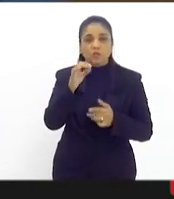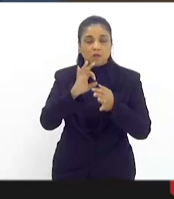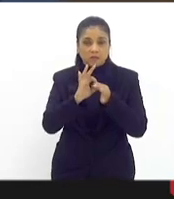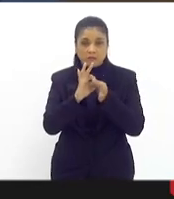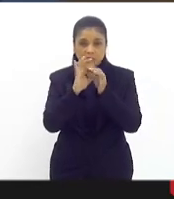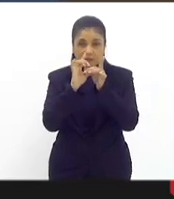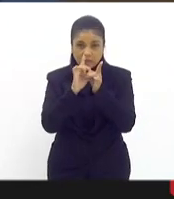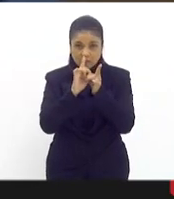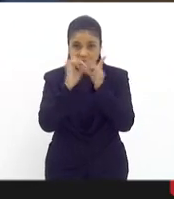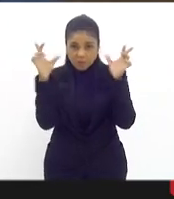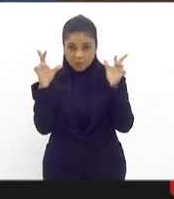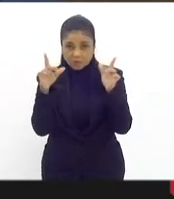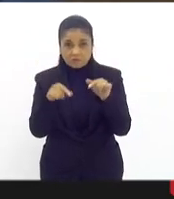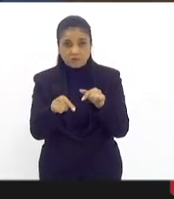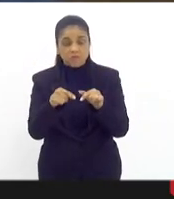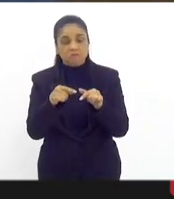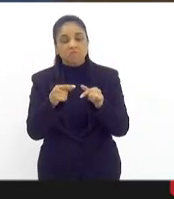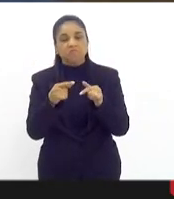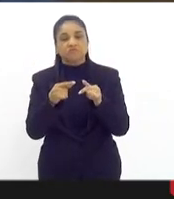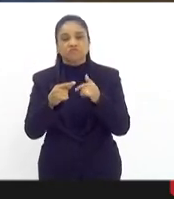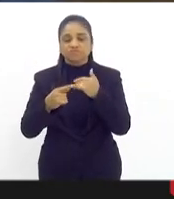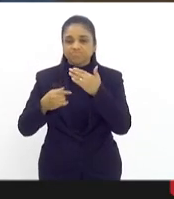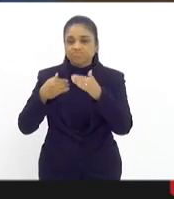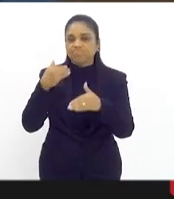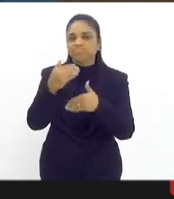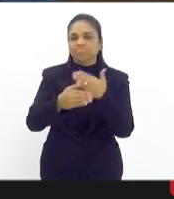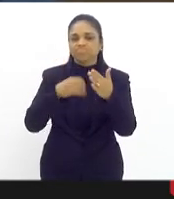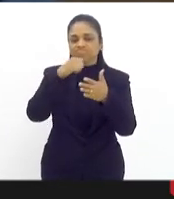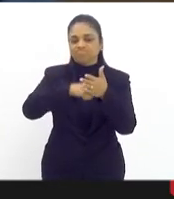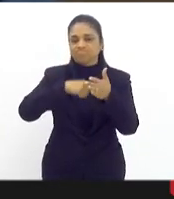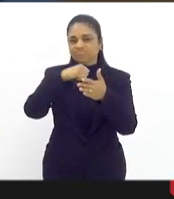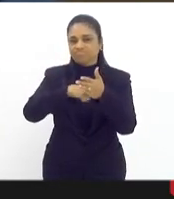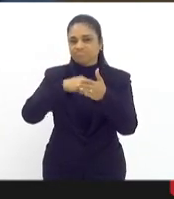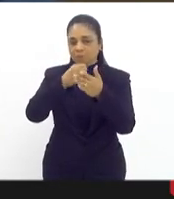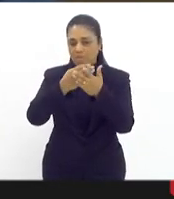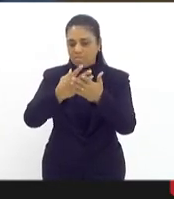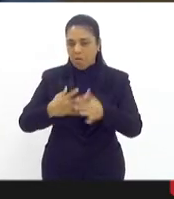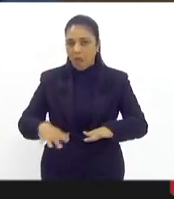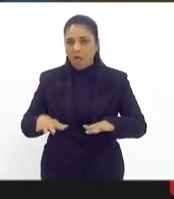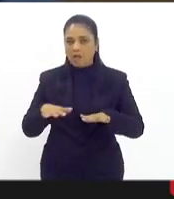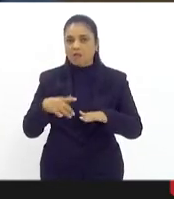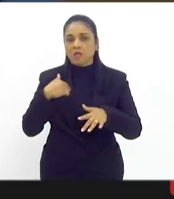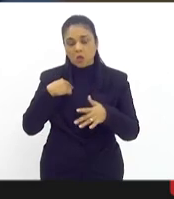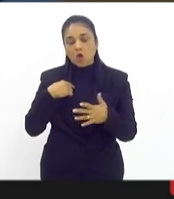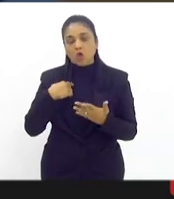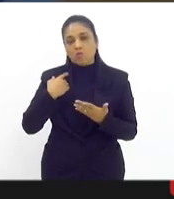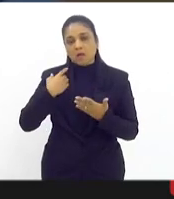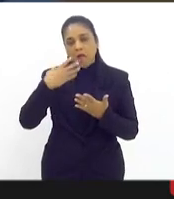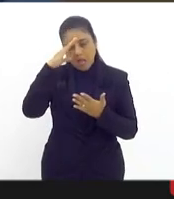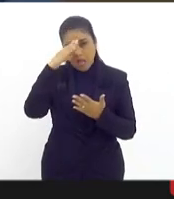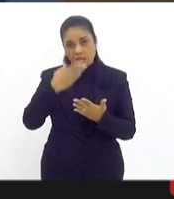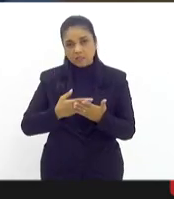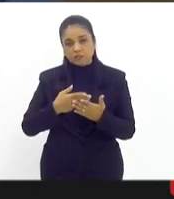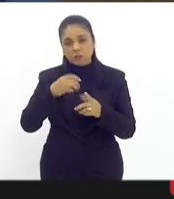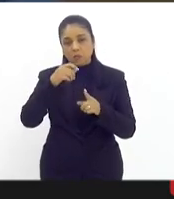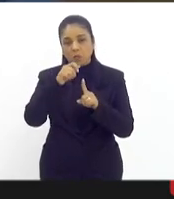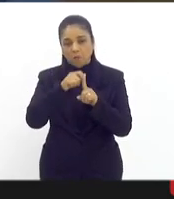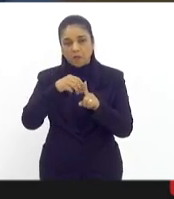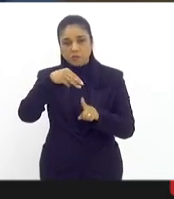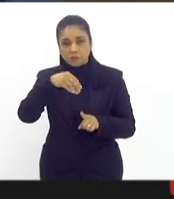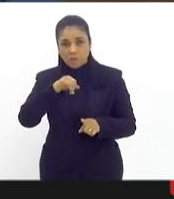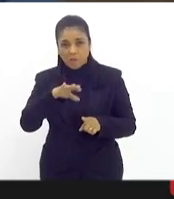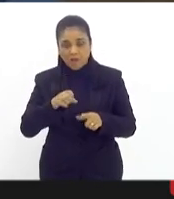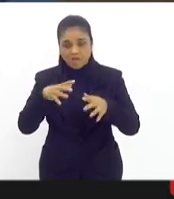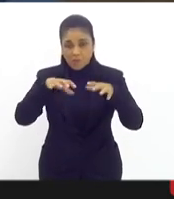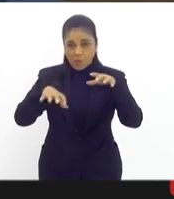democracia, nós estamos desmontando essas resistências e eu sou muito otimista. Eu ainda acredito que o mês de maio verá o Congresso